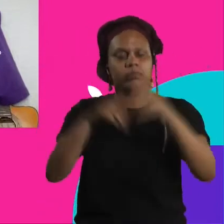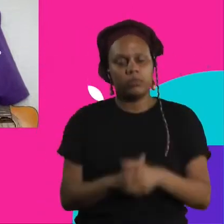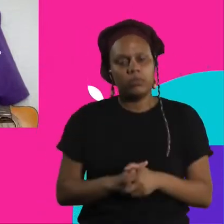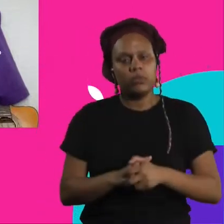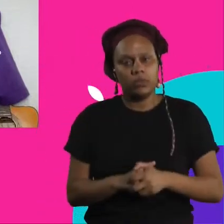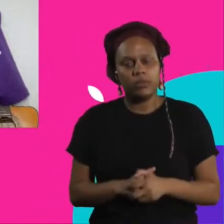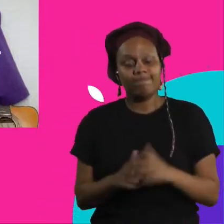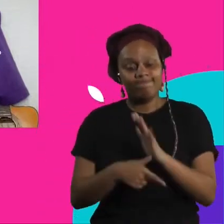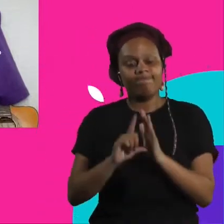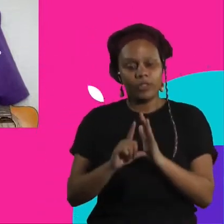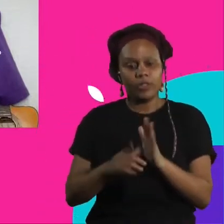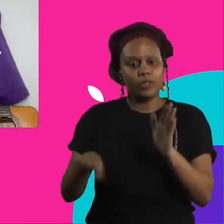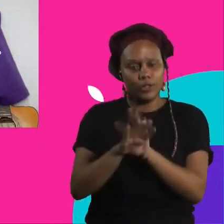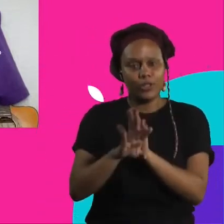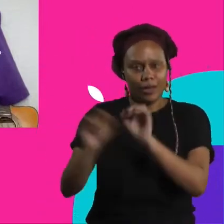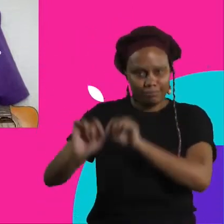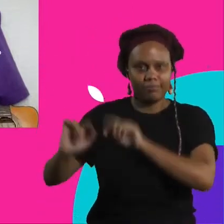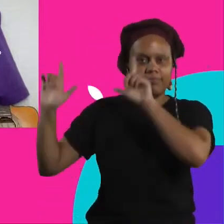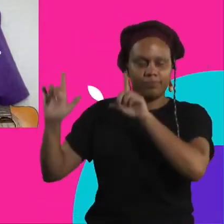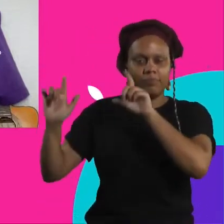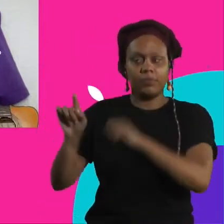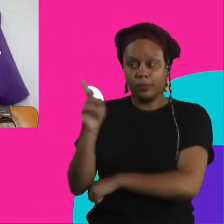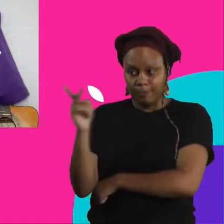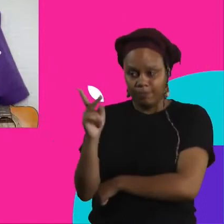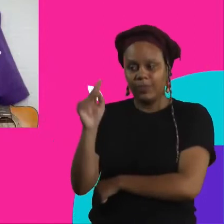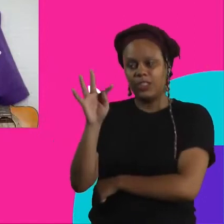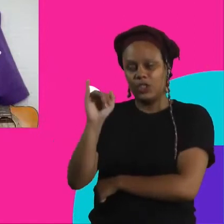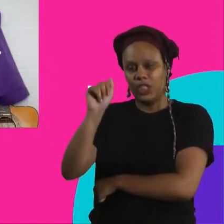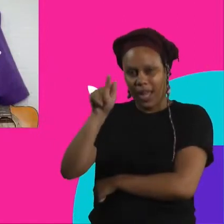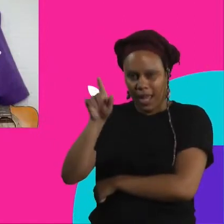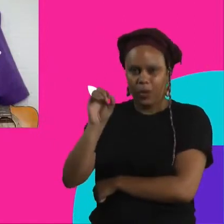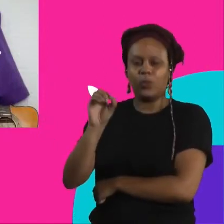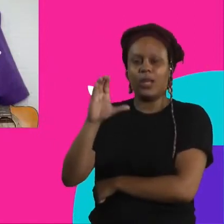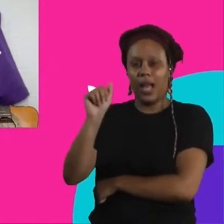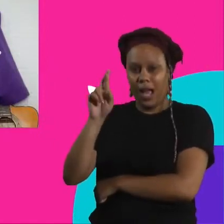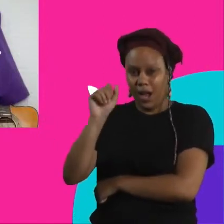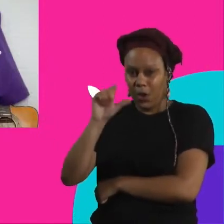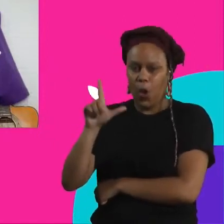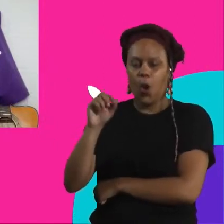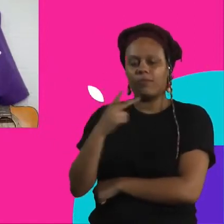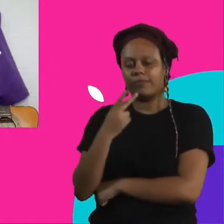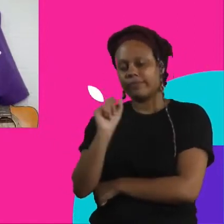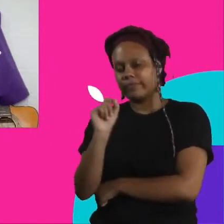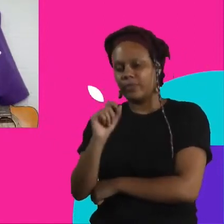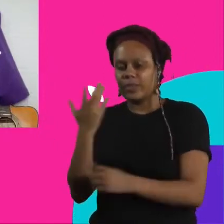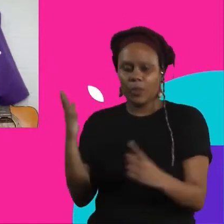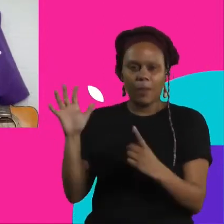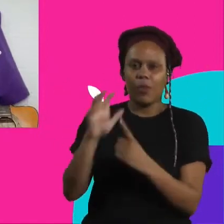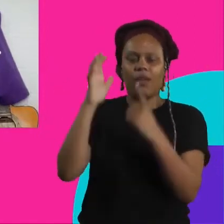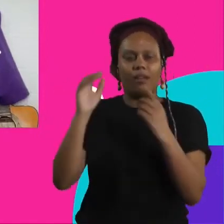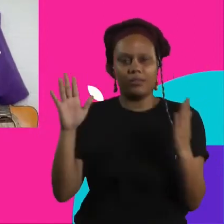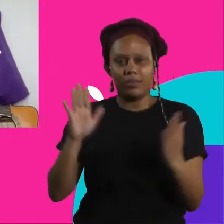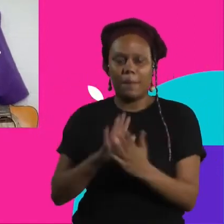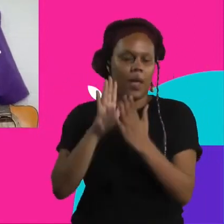painel, Tiago e Carol estavam dizendo, né, que quando eles se conectaram com esse caminho do propósito e do trabalho de impacto, né,